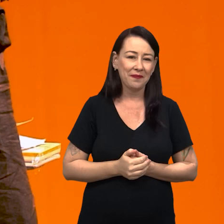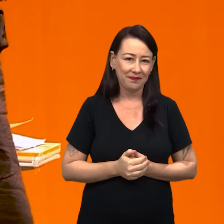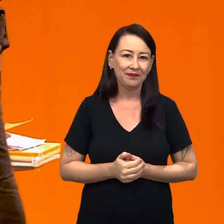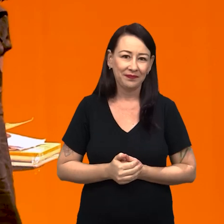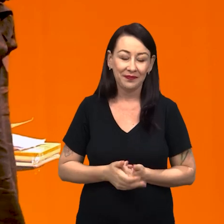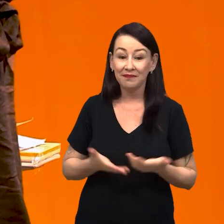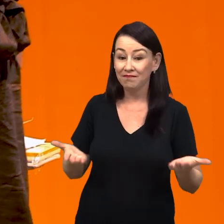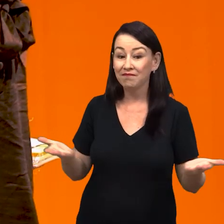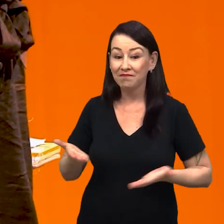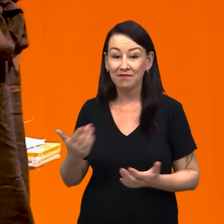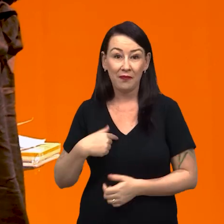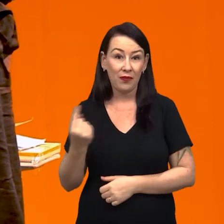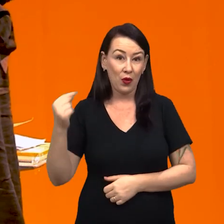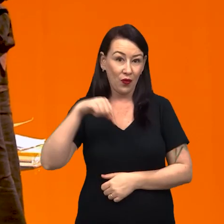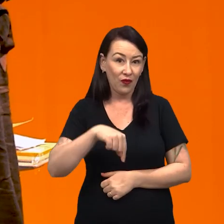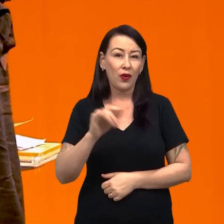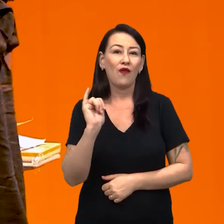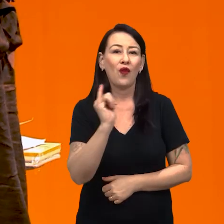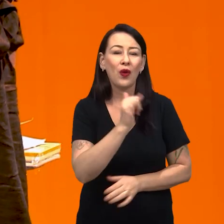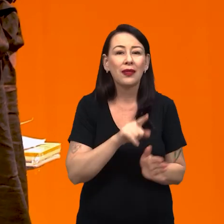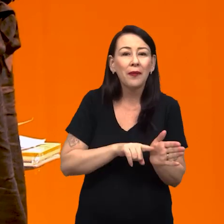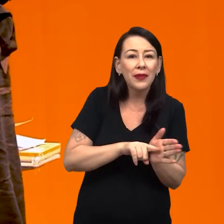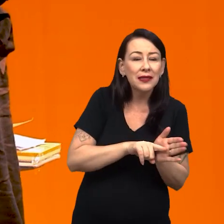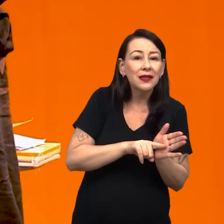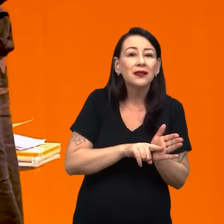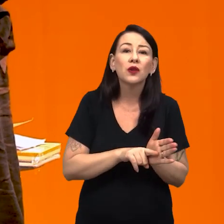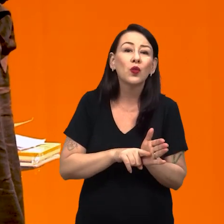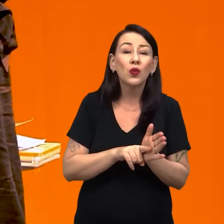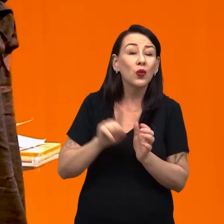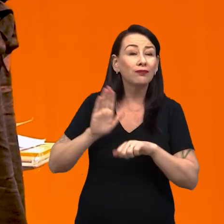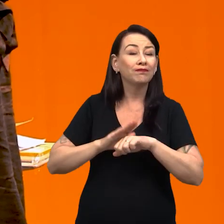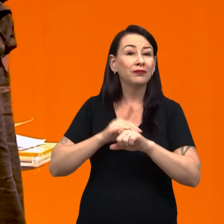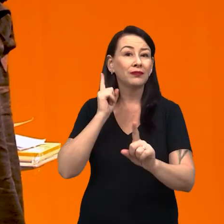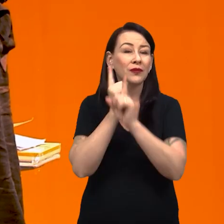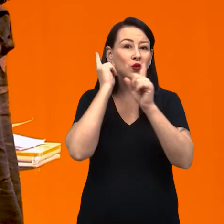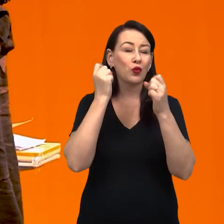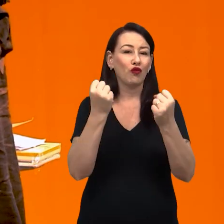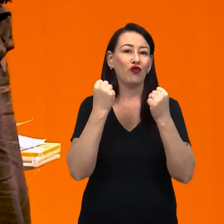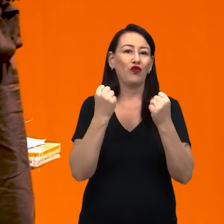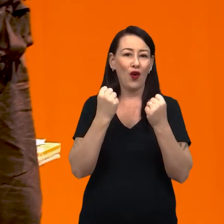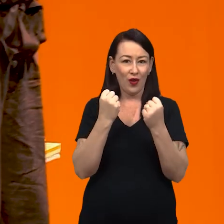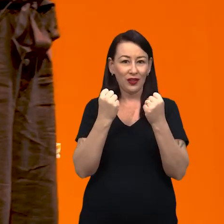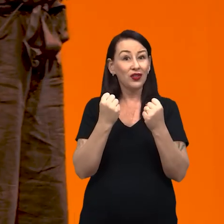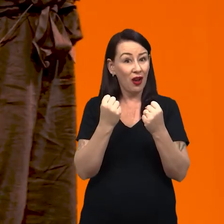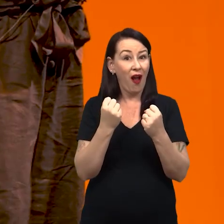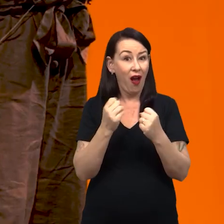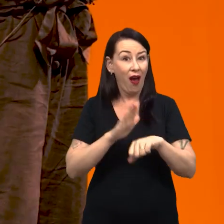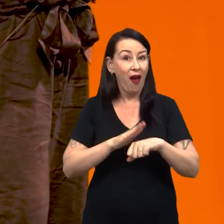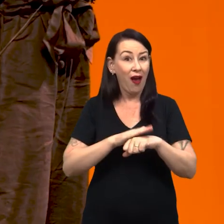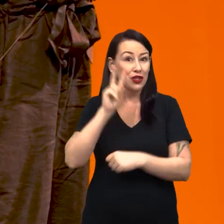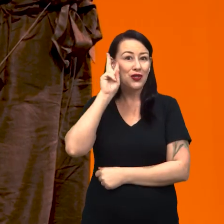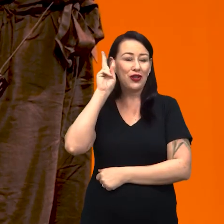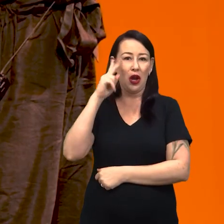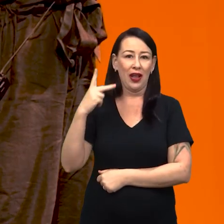Então eu venho aqui falar para vocês dessa minha pesquisa, que foi uma grande descoberta, inclusive uma descoberta